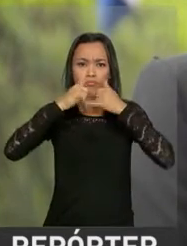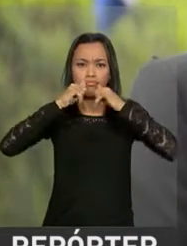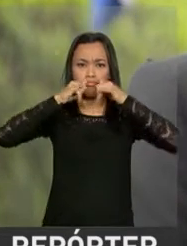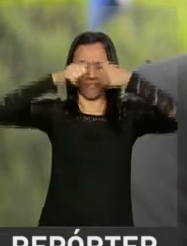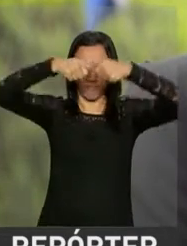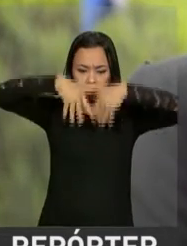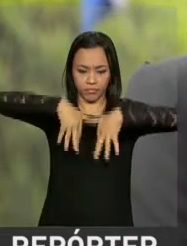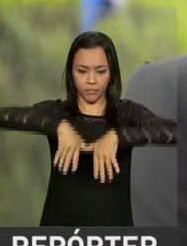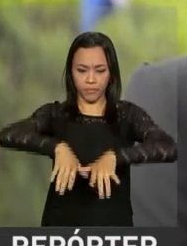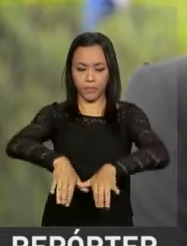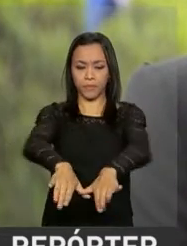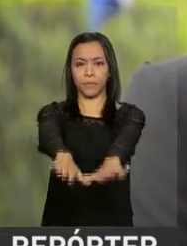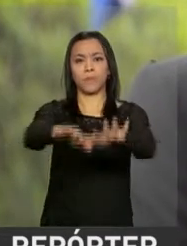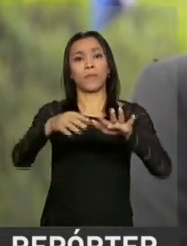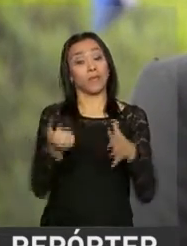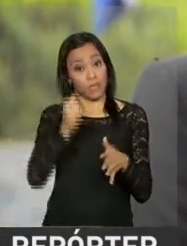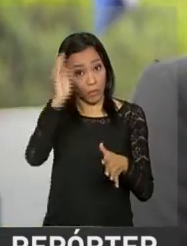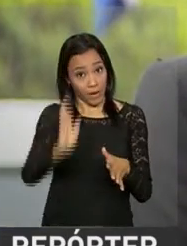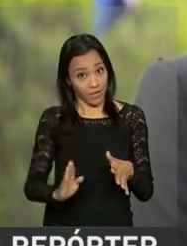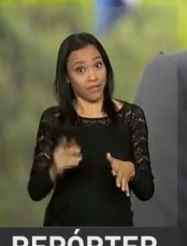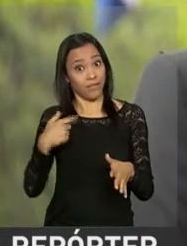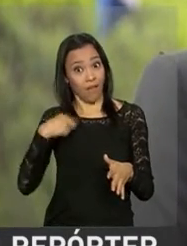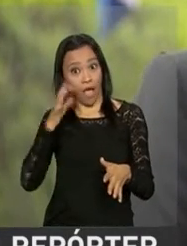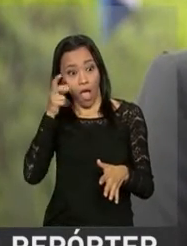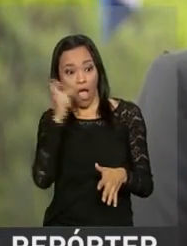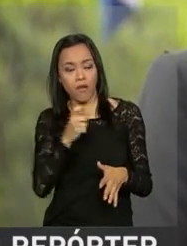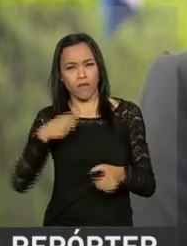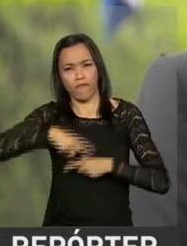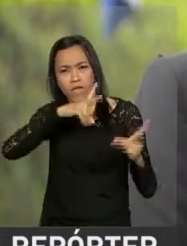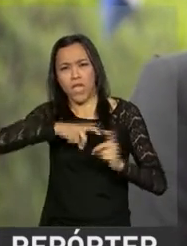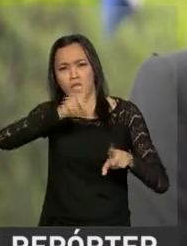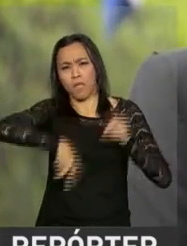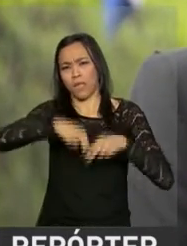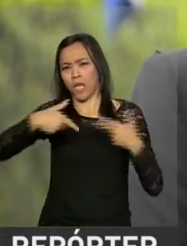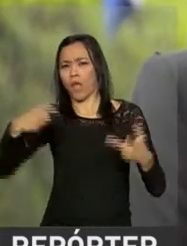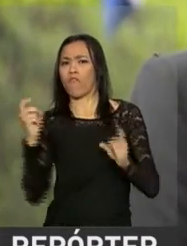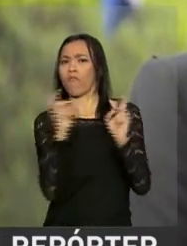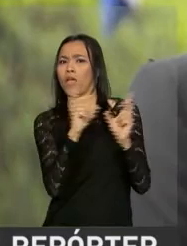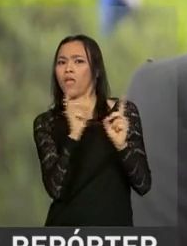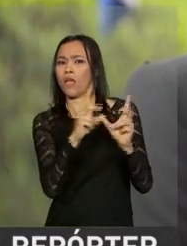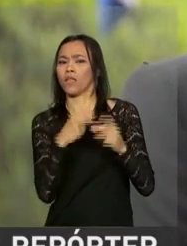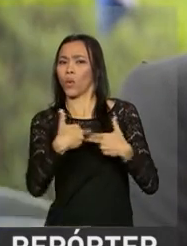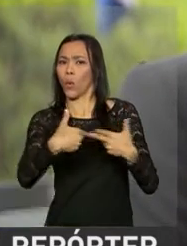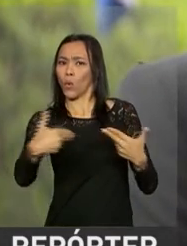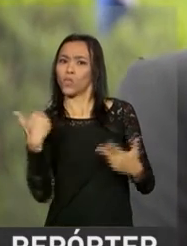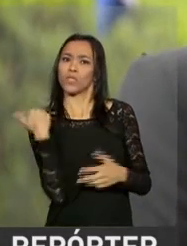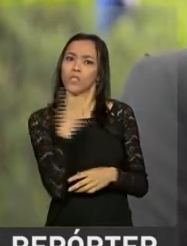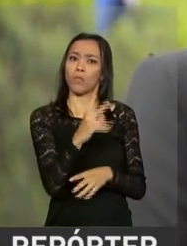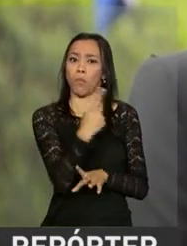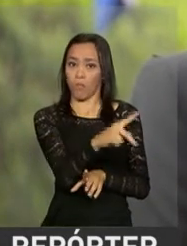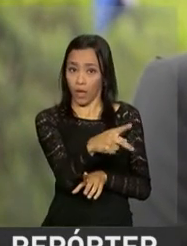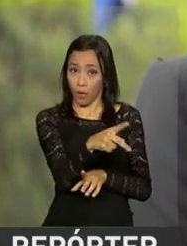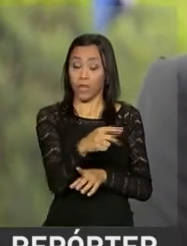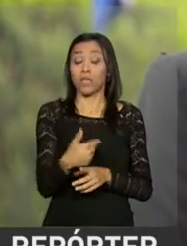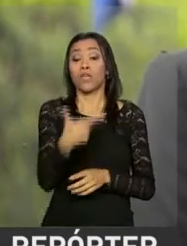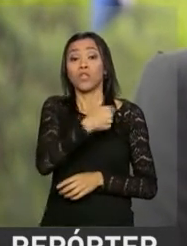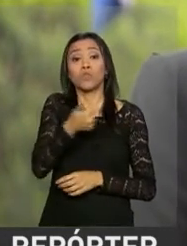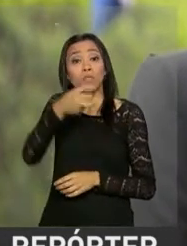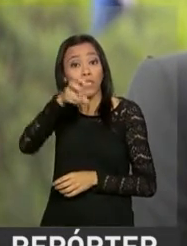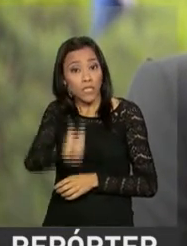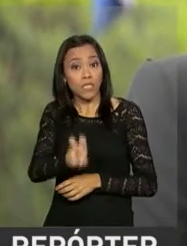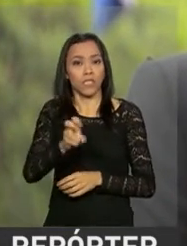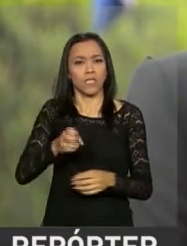é o principal destino das exportações paraguaias e também o principal fornecedor de produtos para o Paraguai. Em 2015,